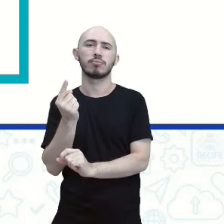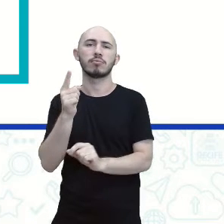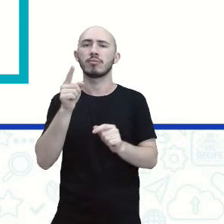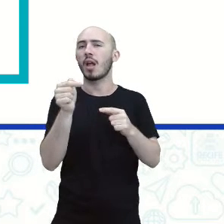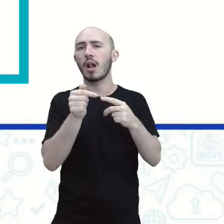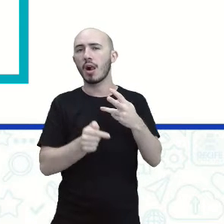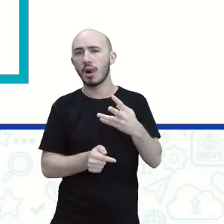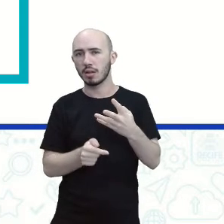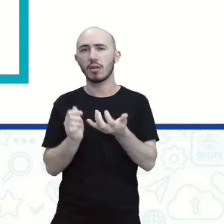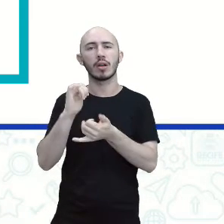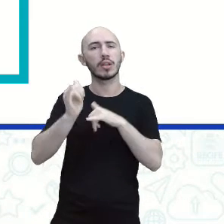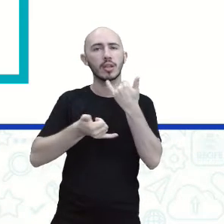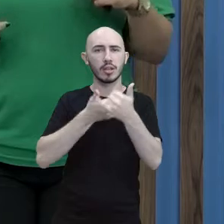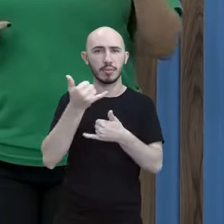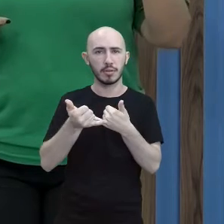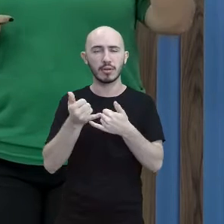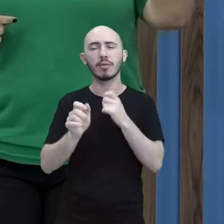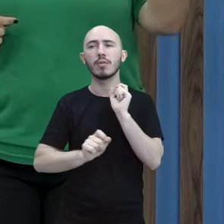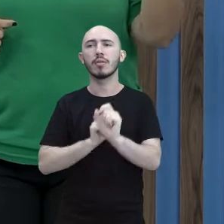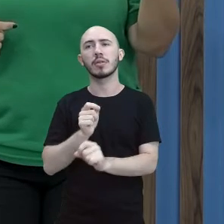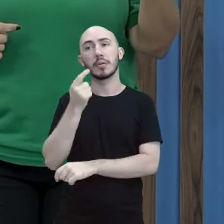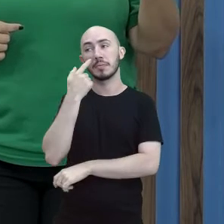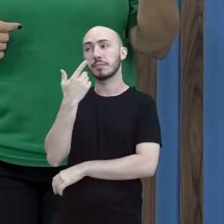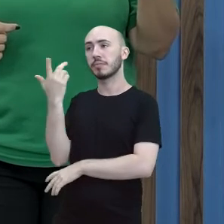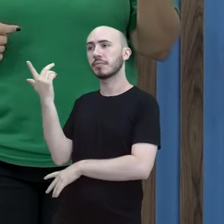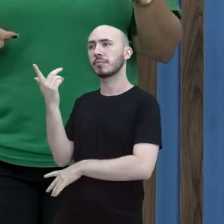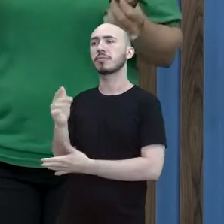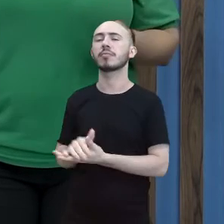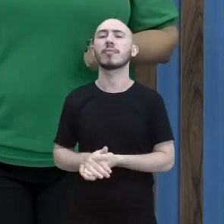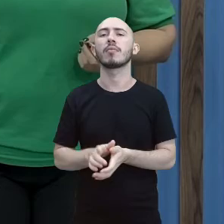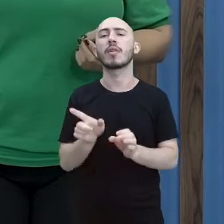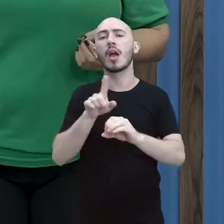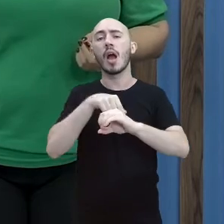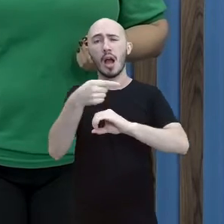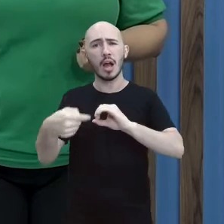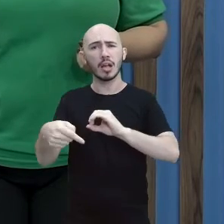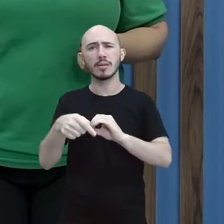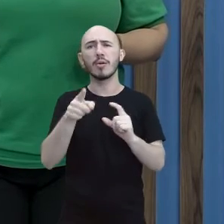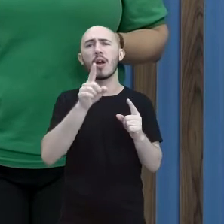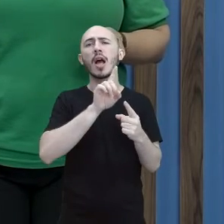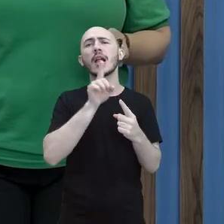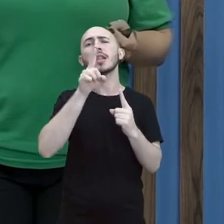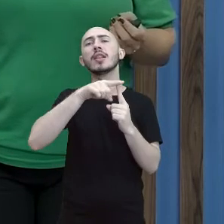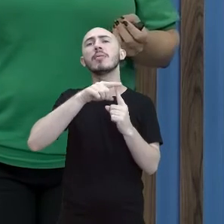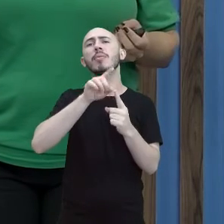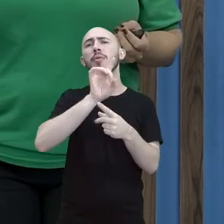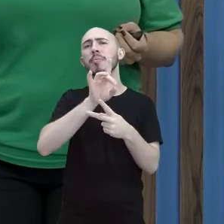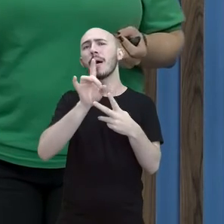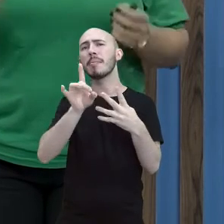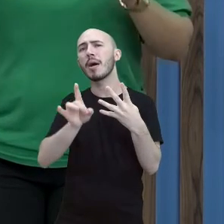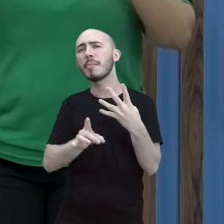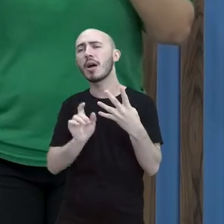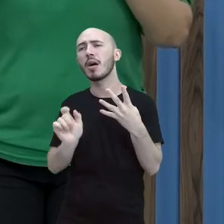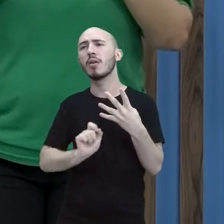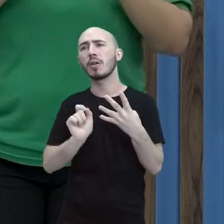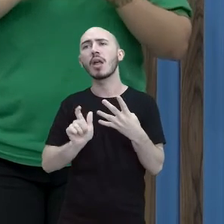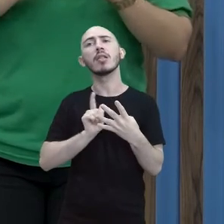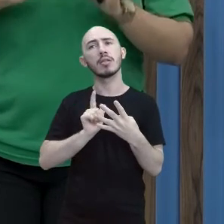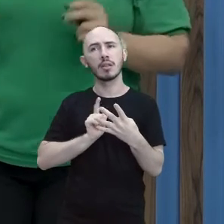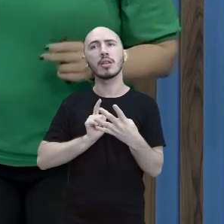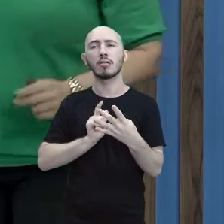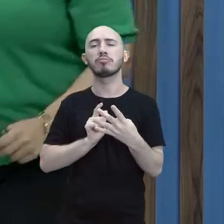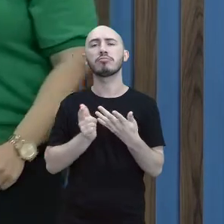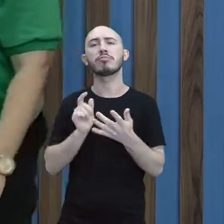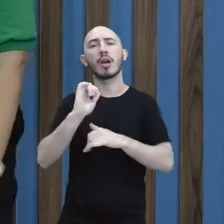Então, dessa forma, ele dizendo que cada tipo de átomo constitui um elemento químico, o que é que ele fez? Ele